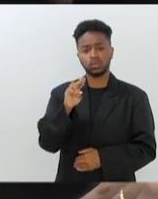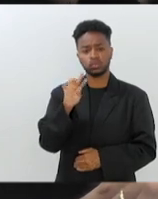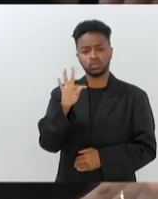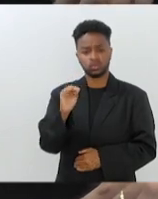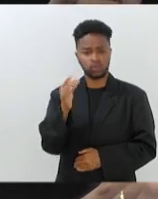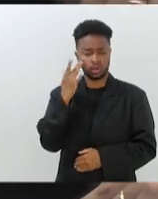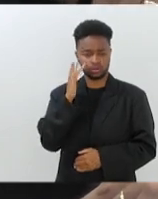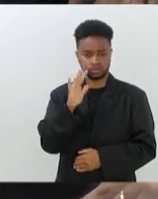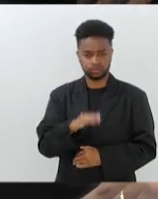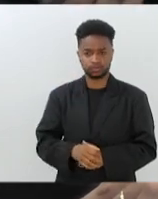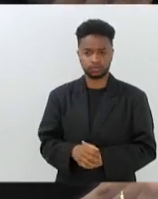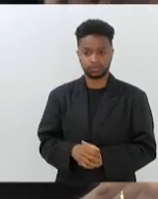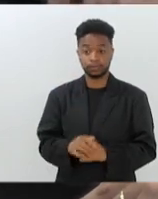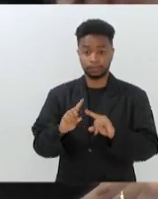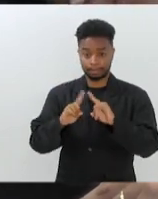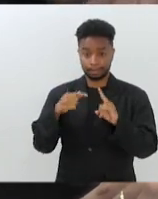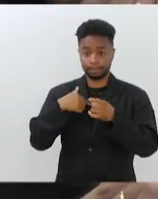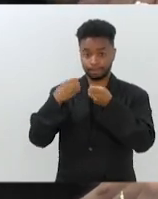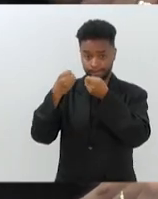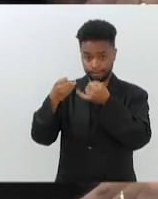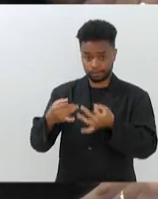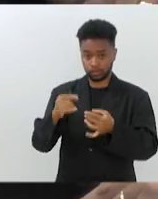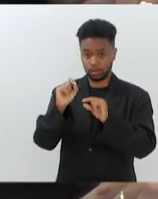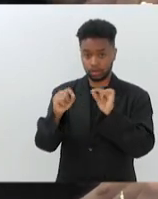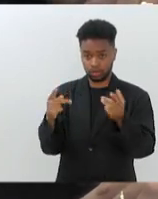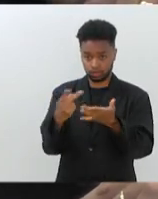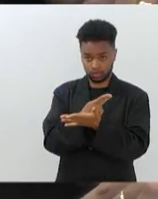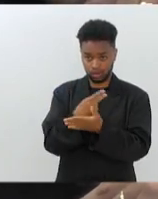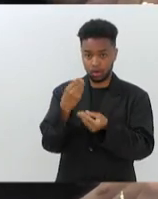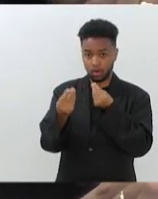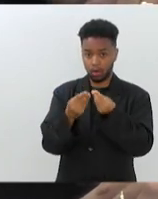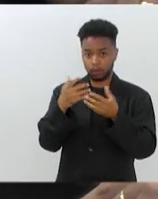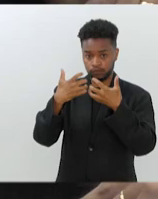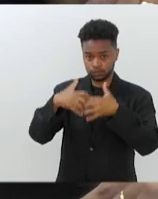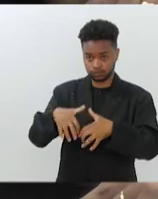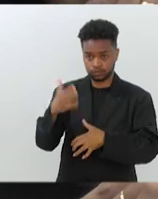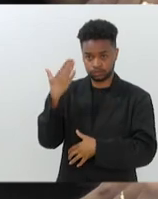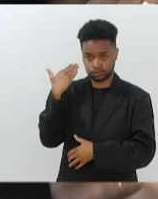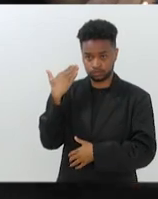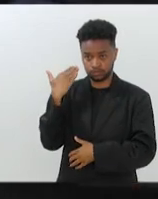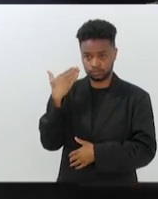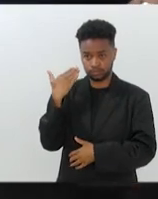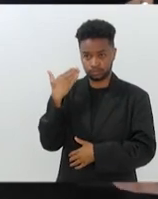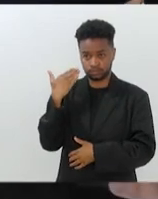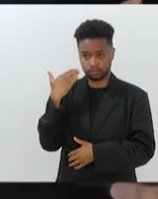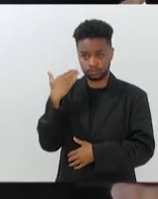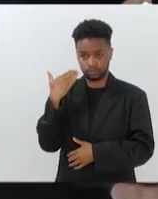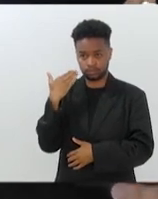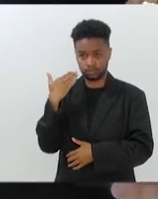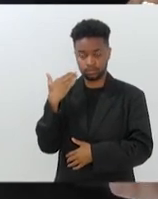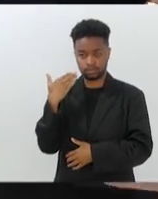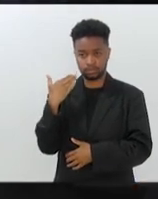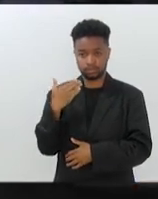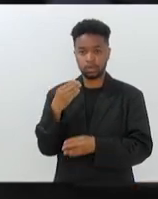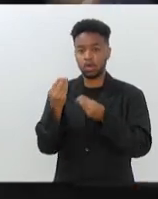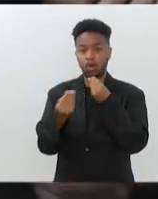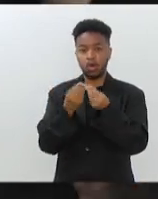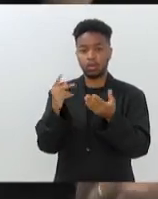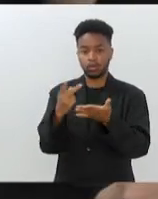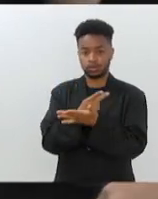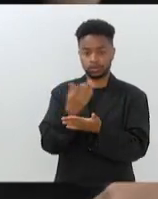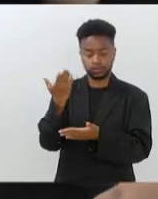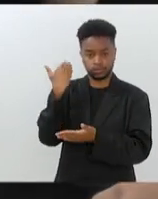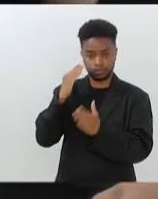mas era o seguinte deixa só explicar aqui a situação como é que era na época tá mais perta do microfone por favor tá como como aconteceu na